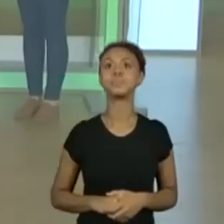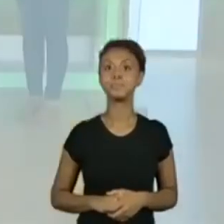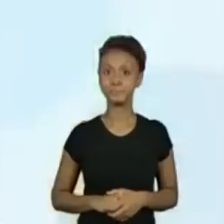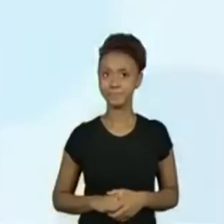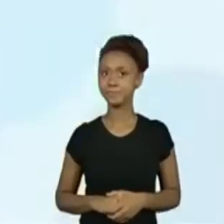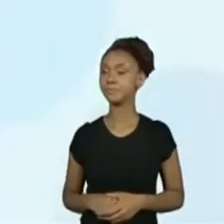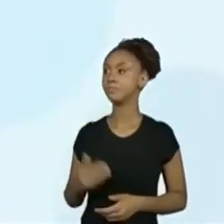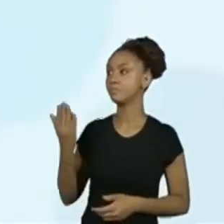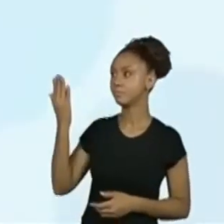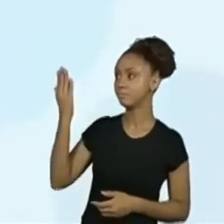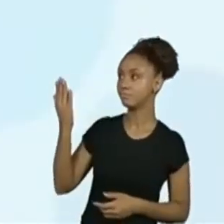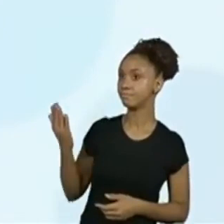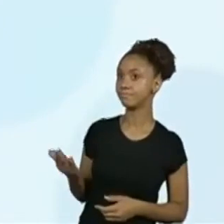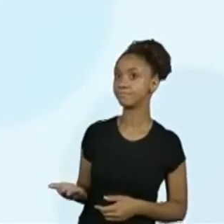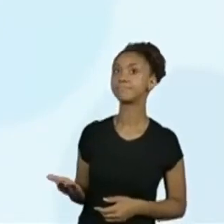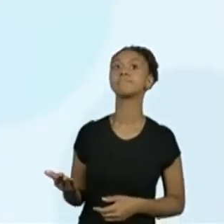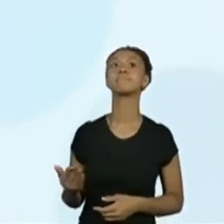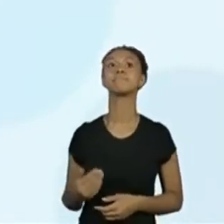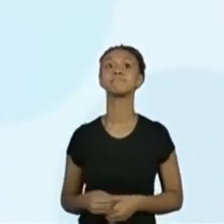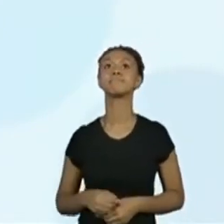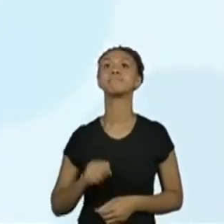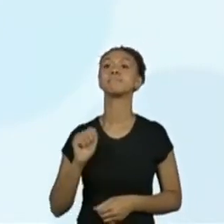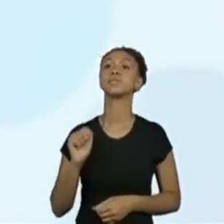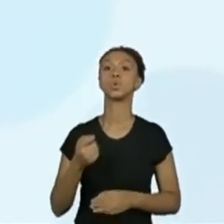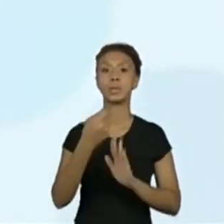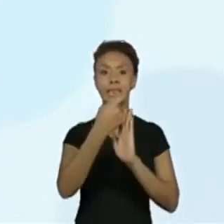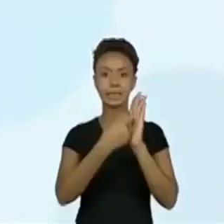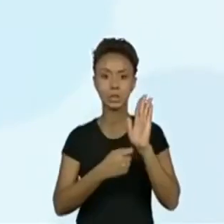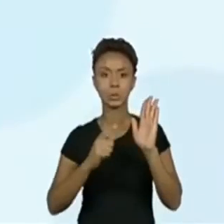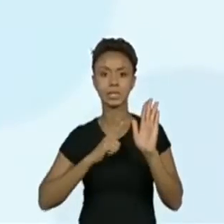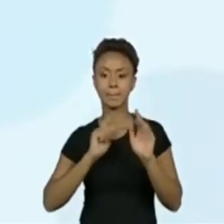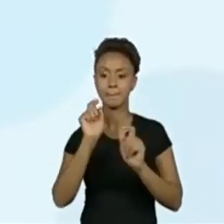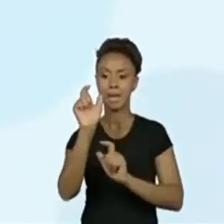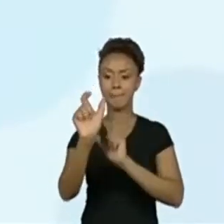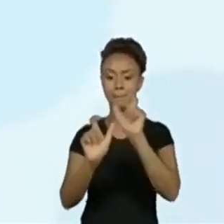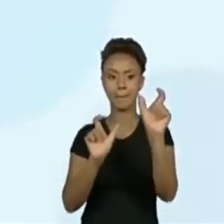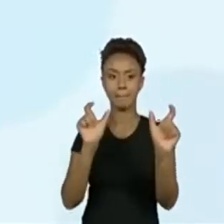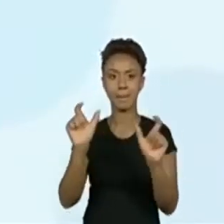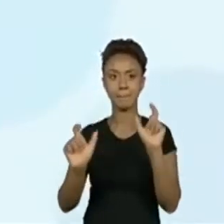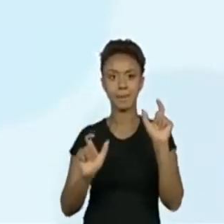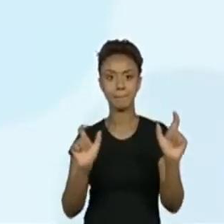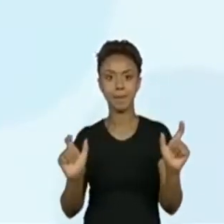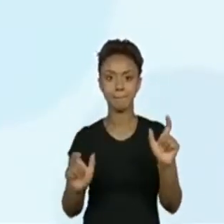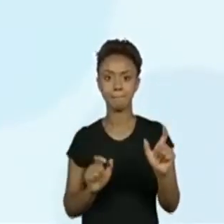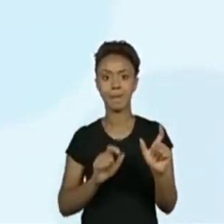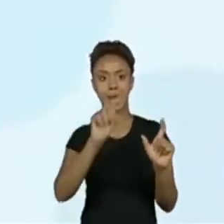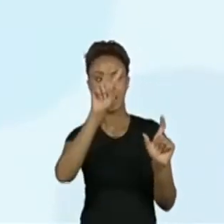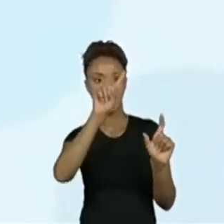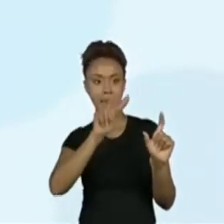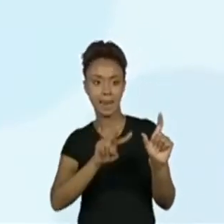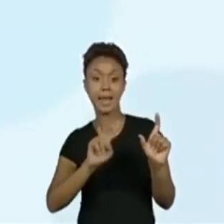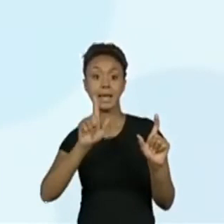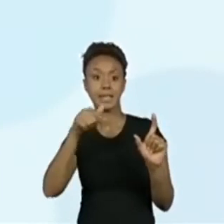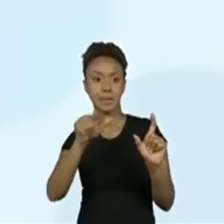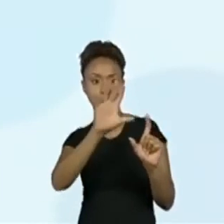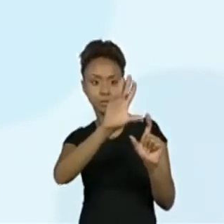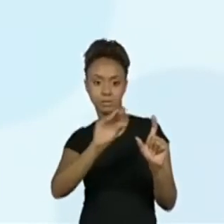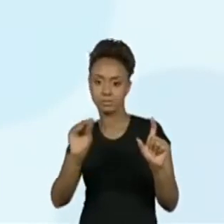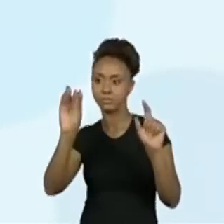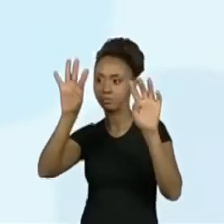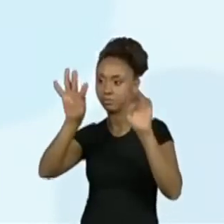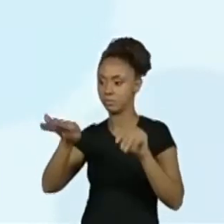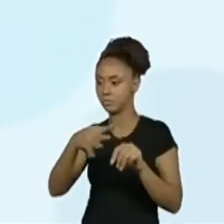Leia as palavras destacadas no texto e as escreva nas colunas abaixo,